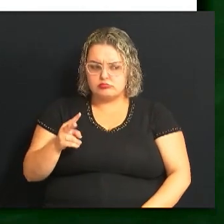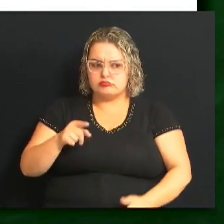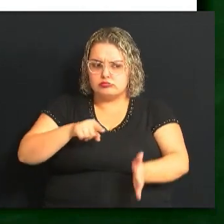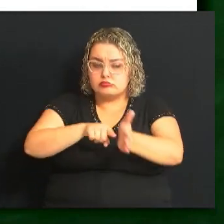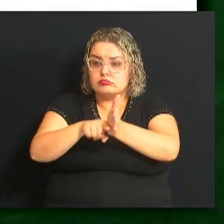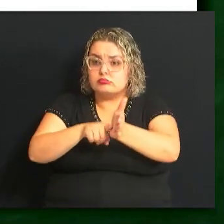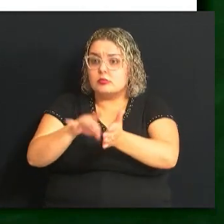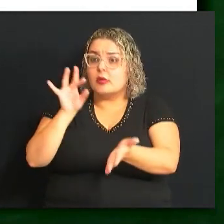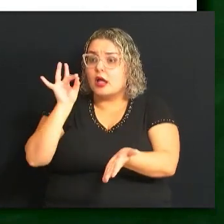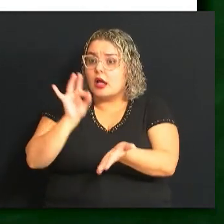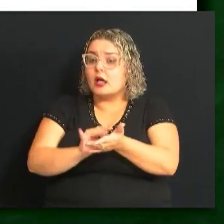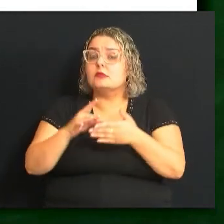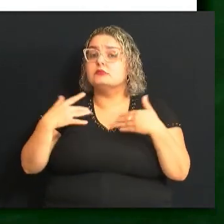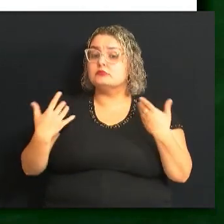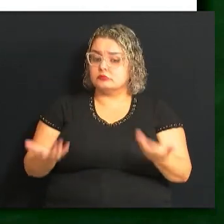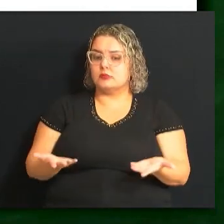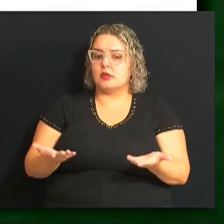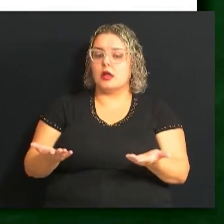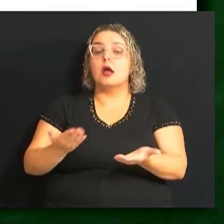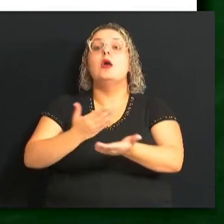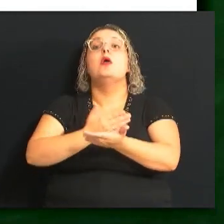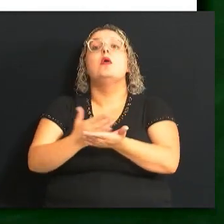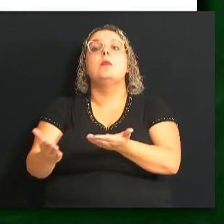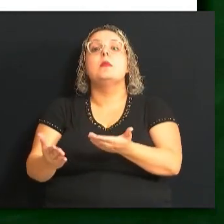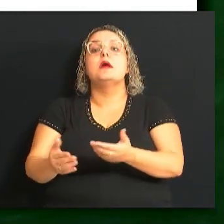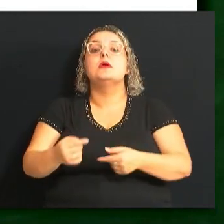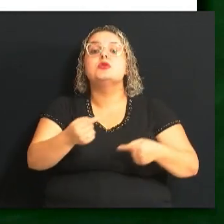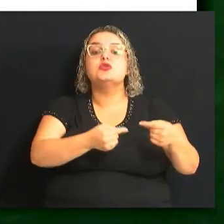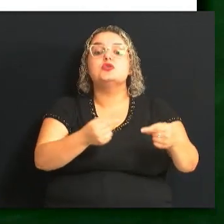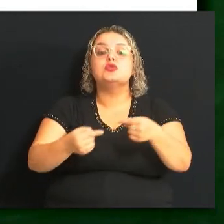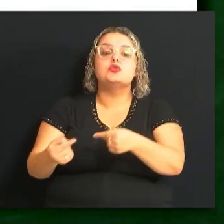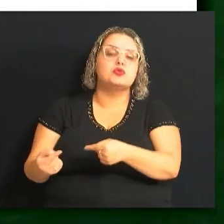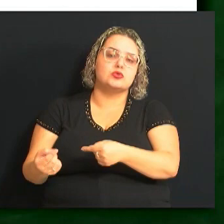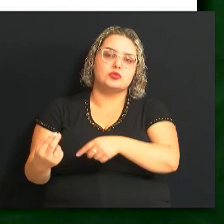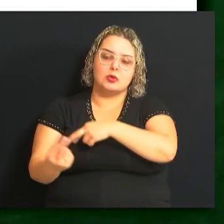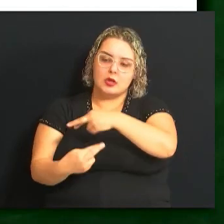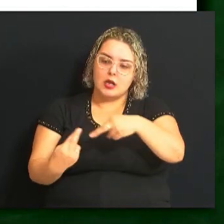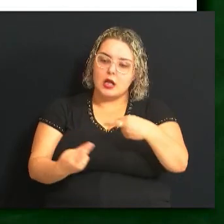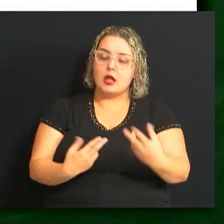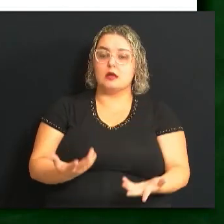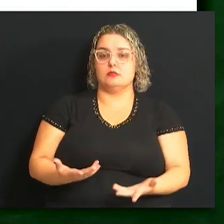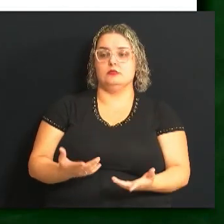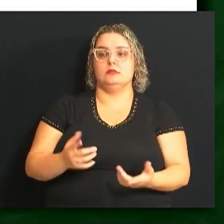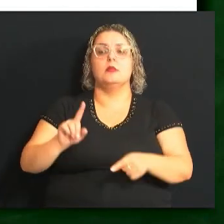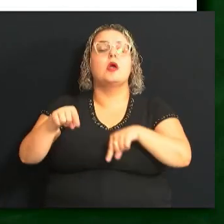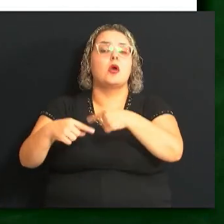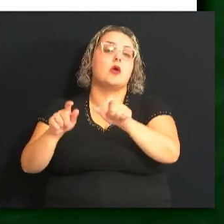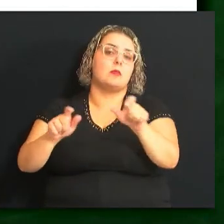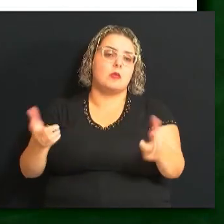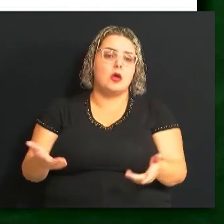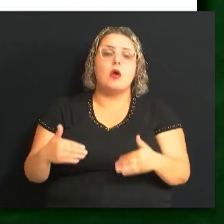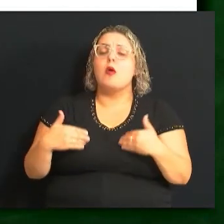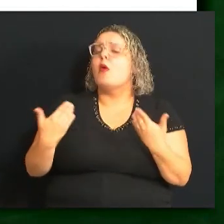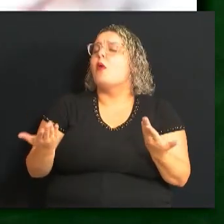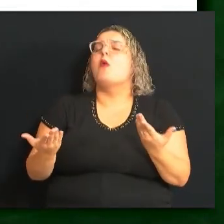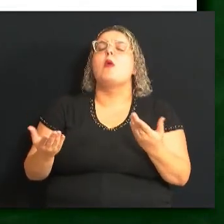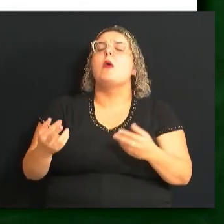E, a partir daí, começa a discutir questões interessantes para os outros também, né? Qual a questão do gênero?